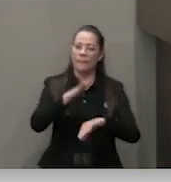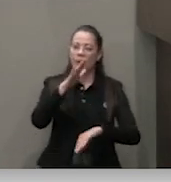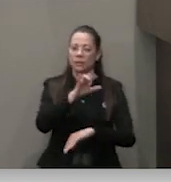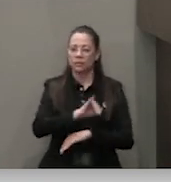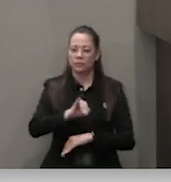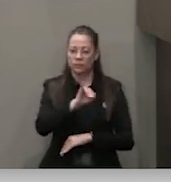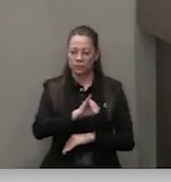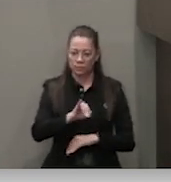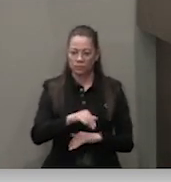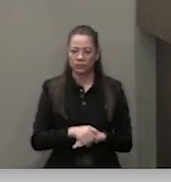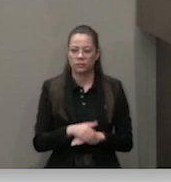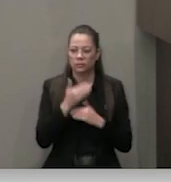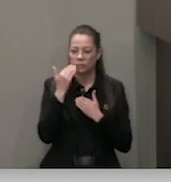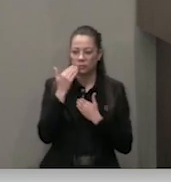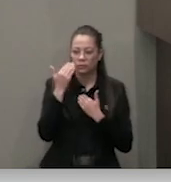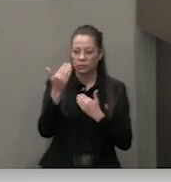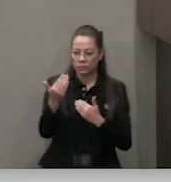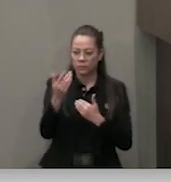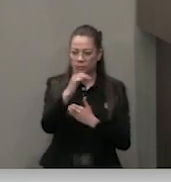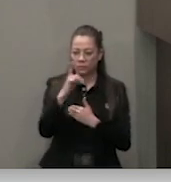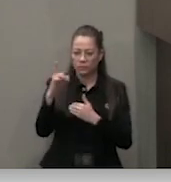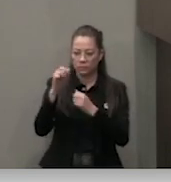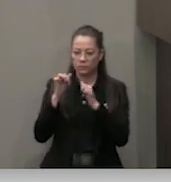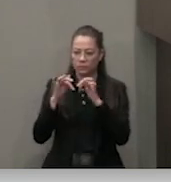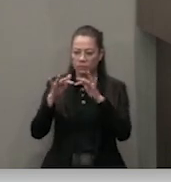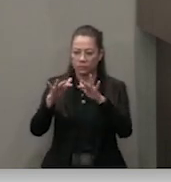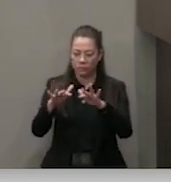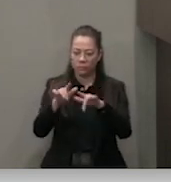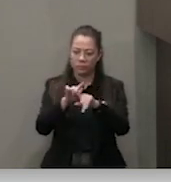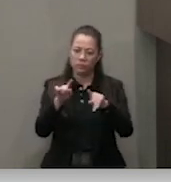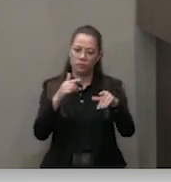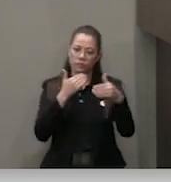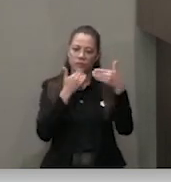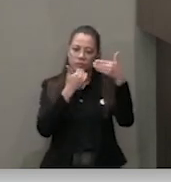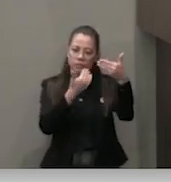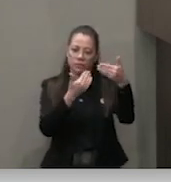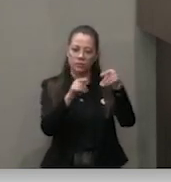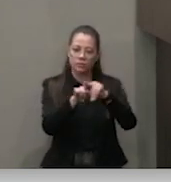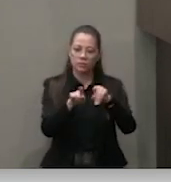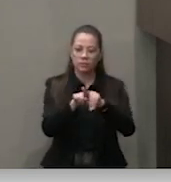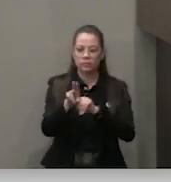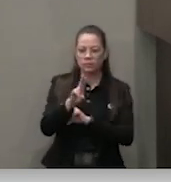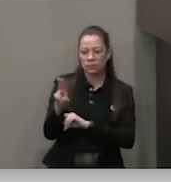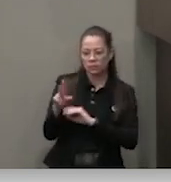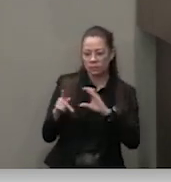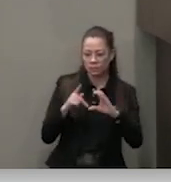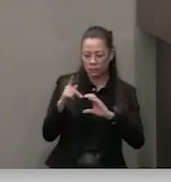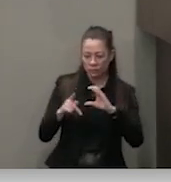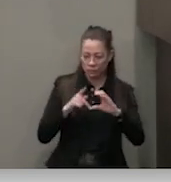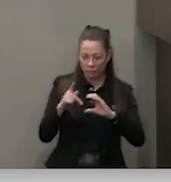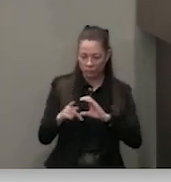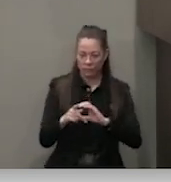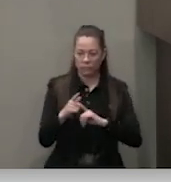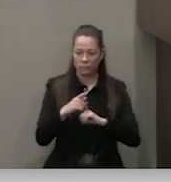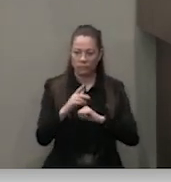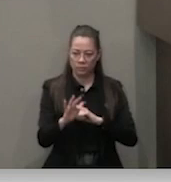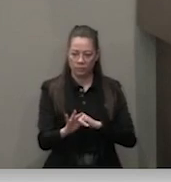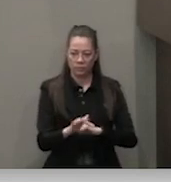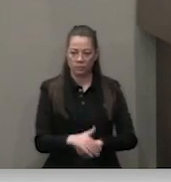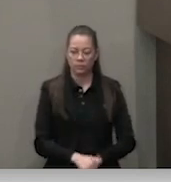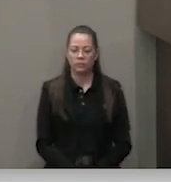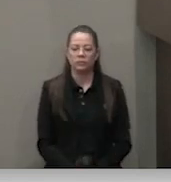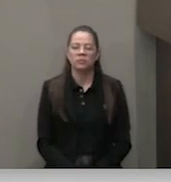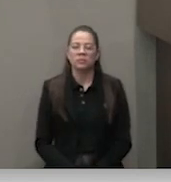da rainha Muito obrigado Deus abençoe vocês e gratidão em nome da Câmara Municipal de Vereadores de pass